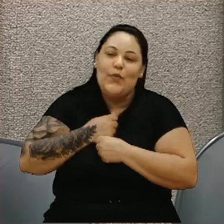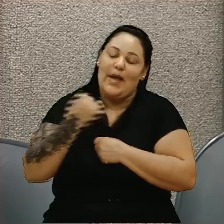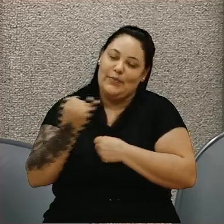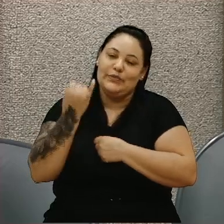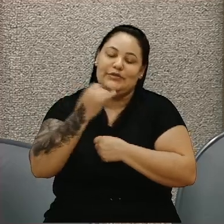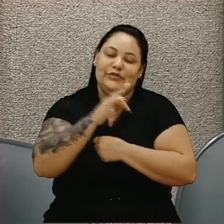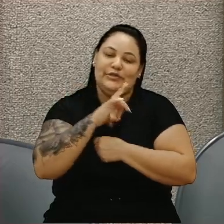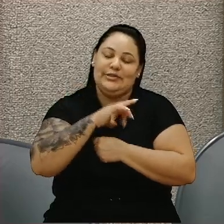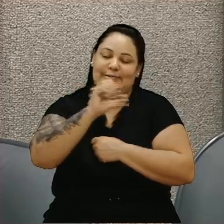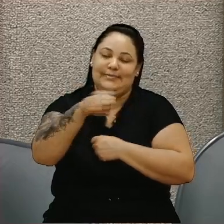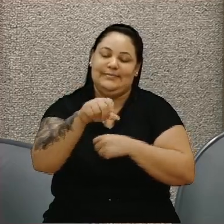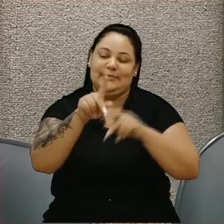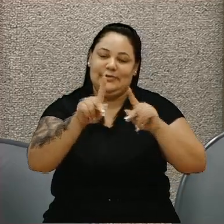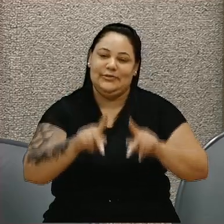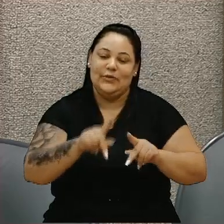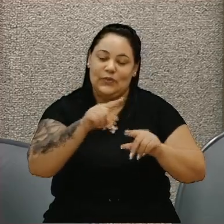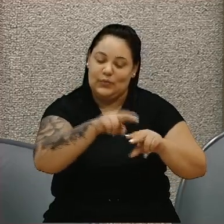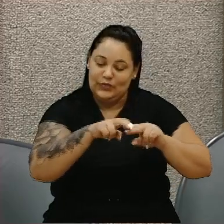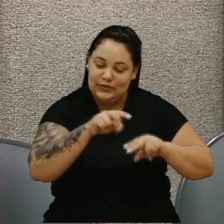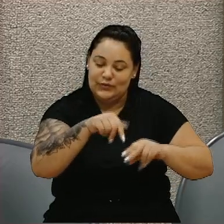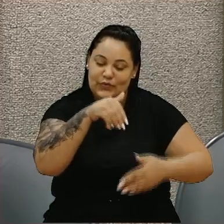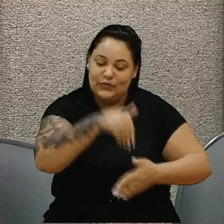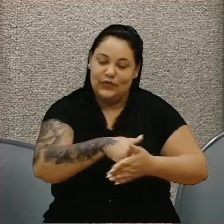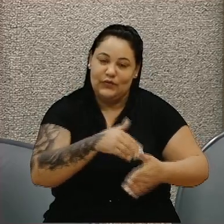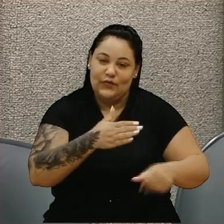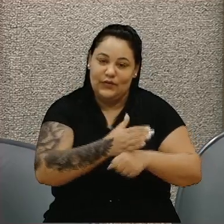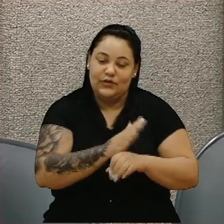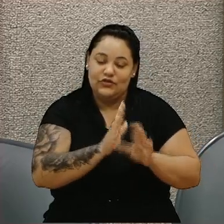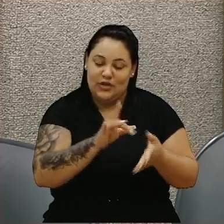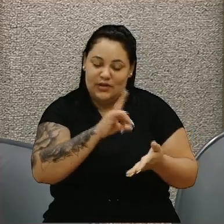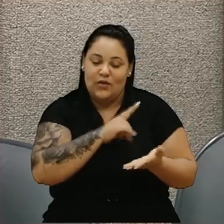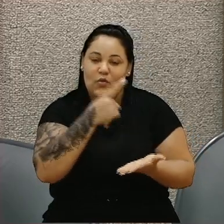votarei favoravelmente e tenho já o